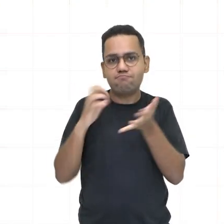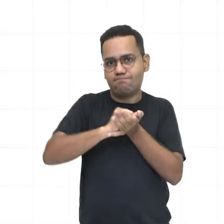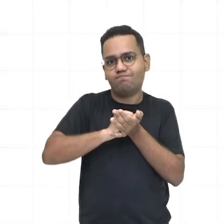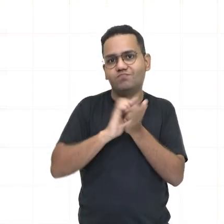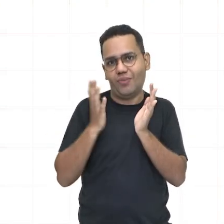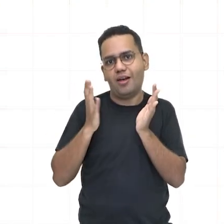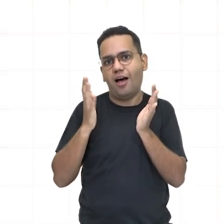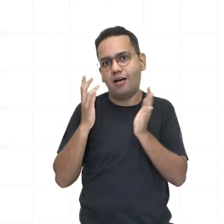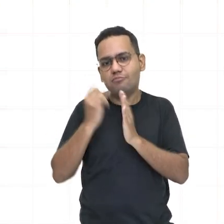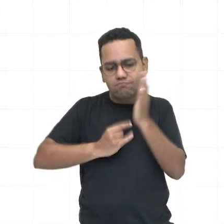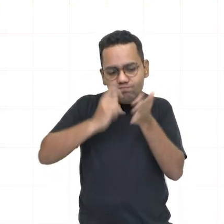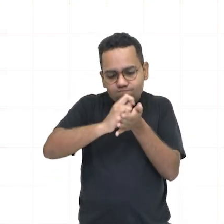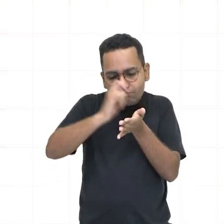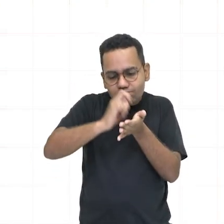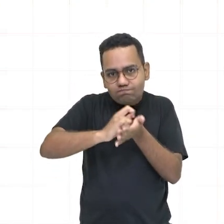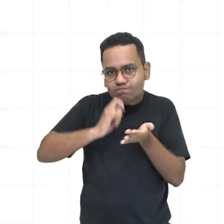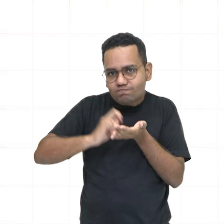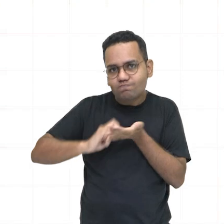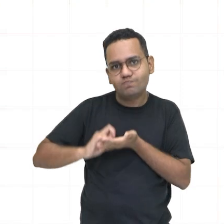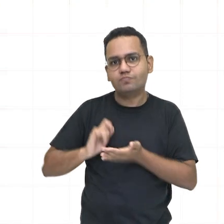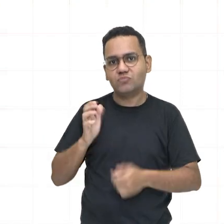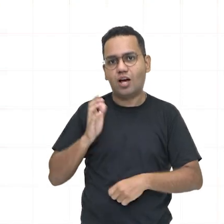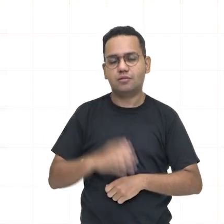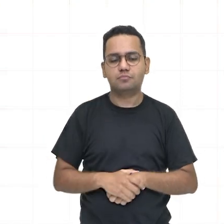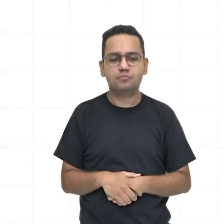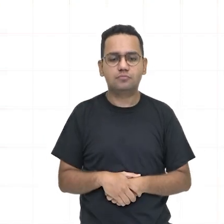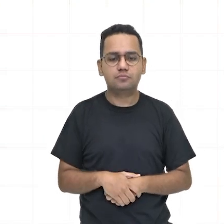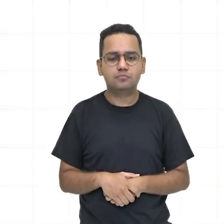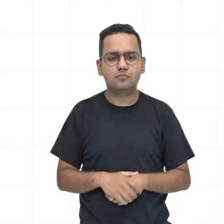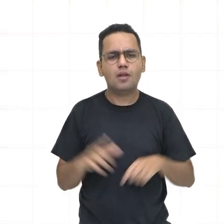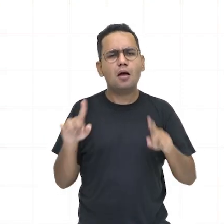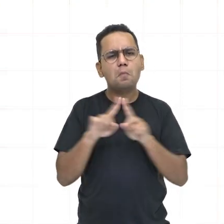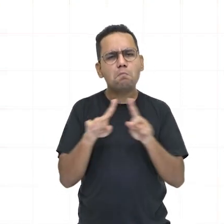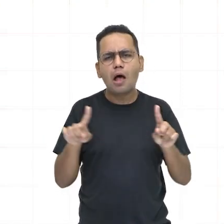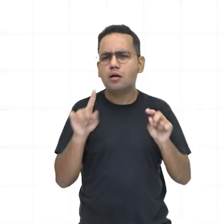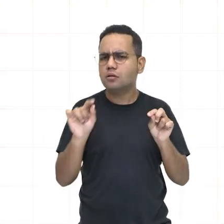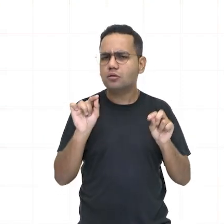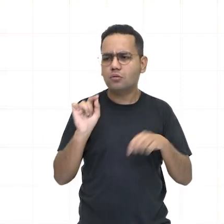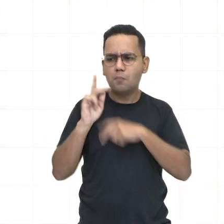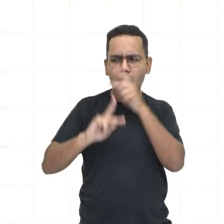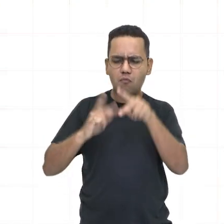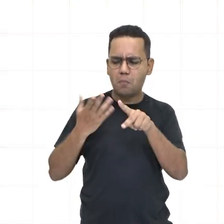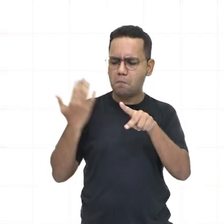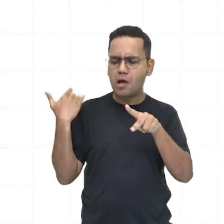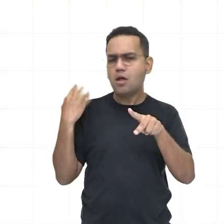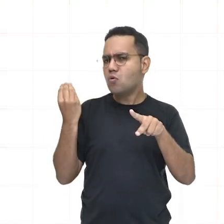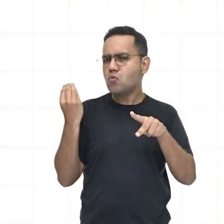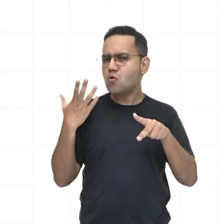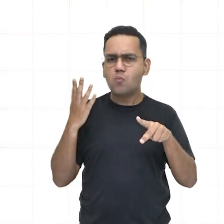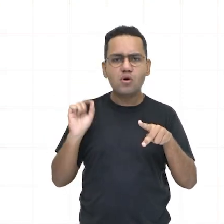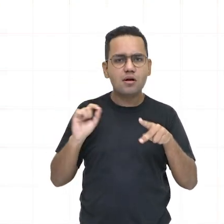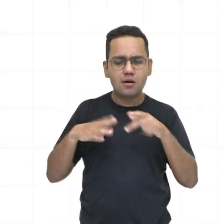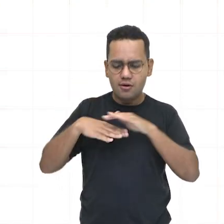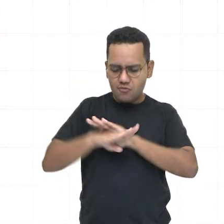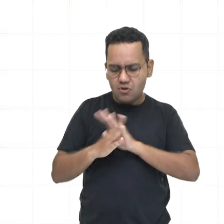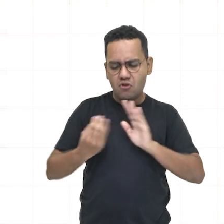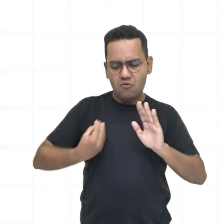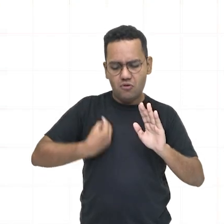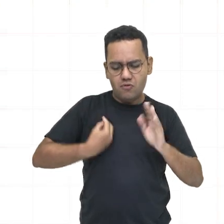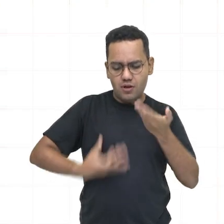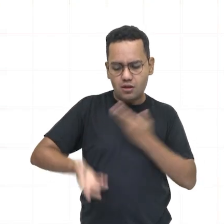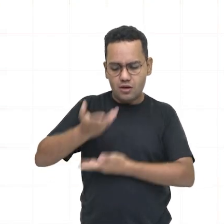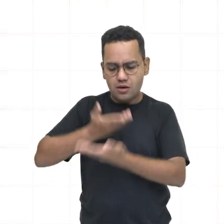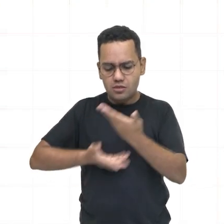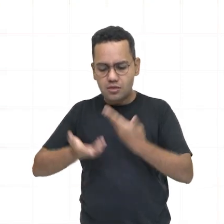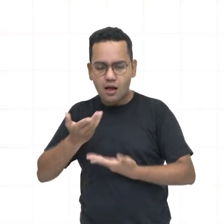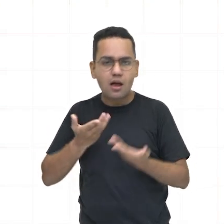de escritos que têm se perpetuado, de modos de vida, de modos de se relacionar